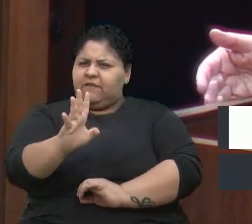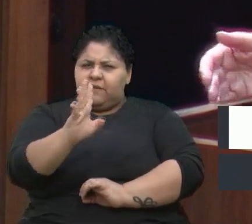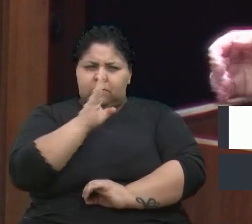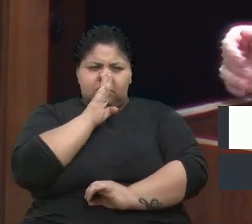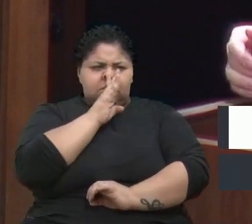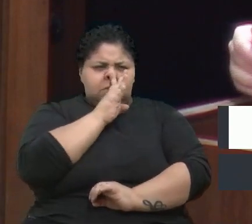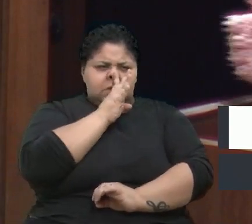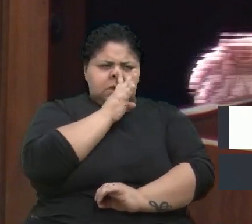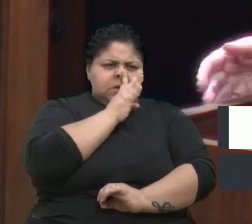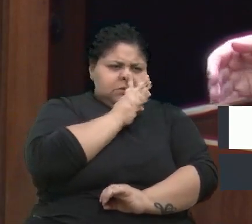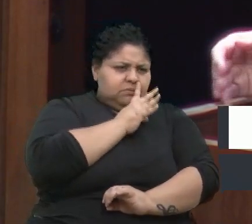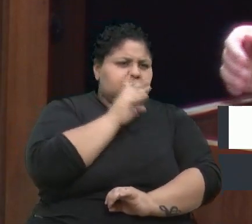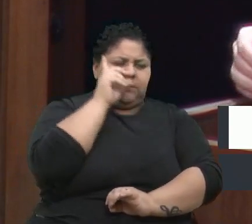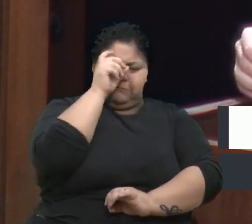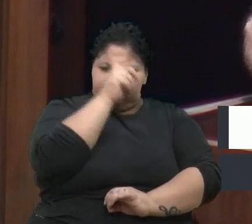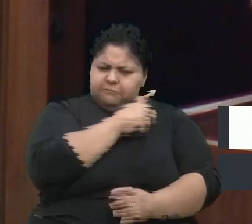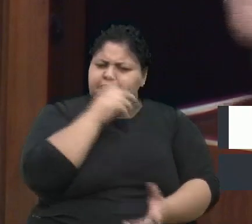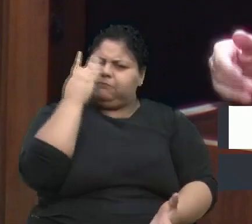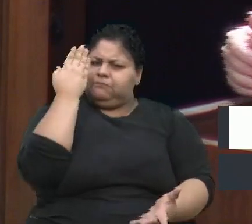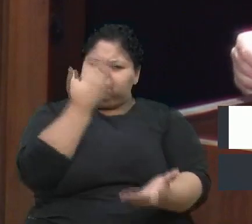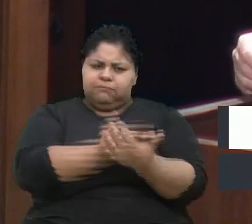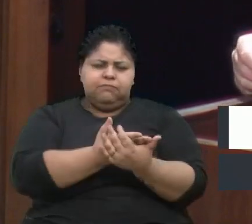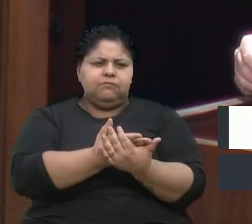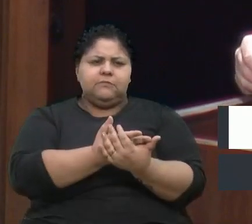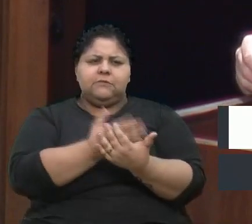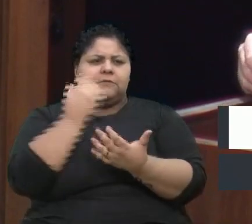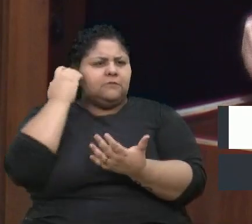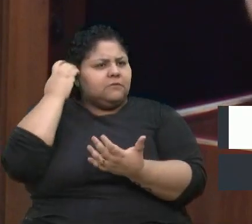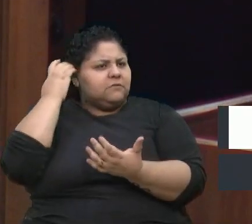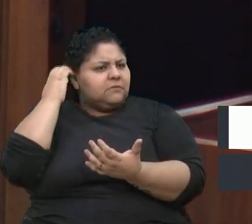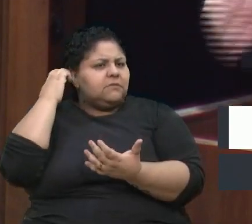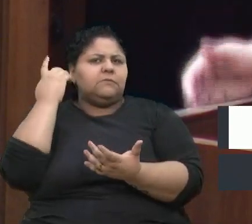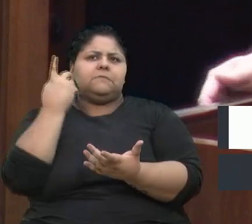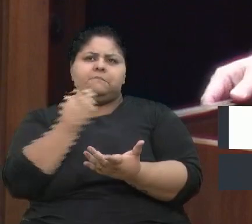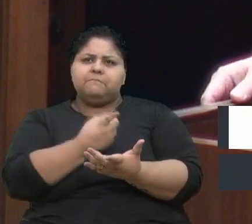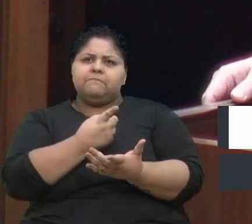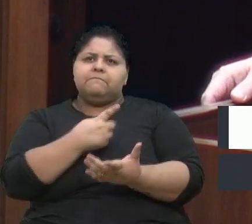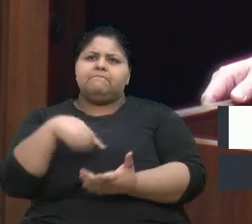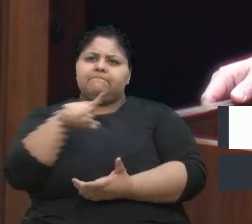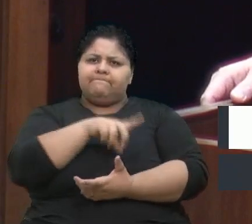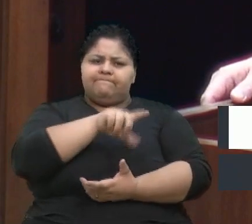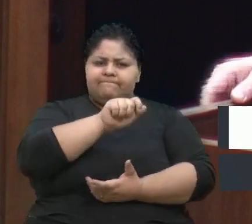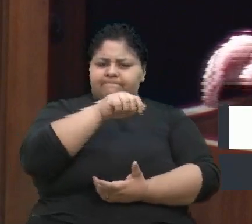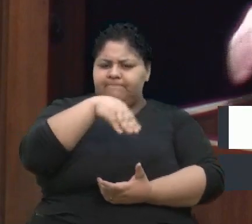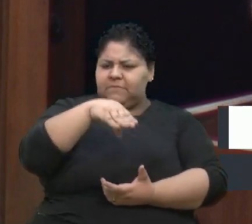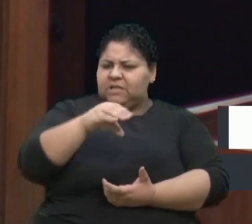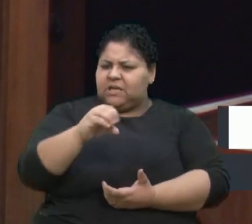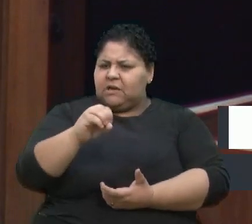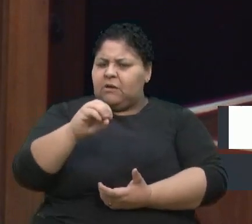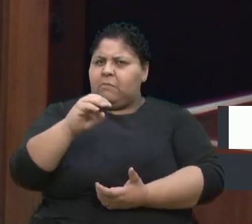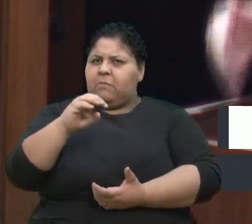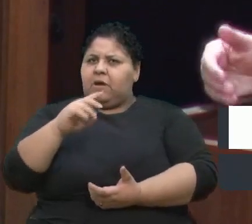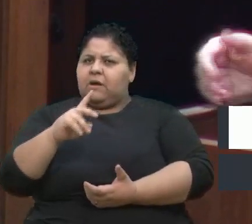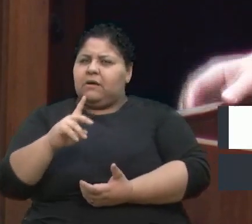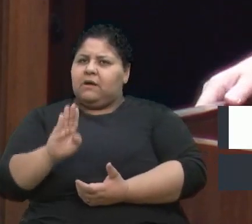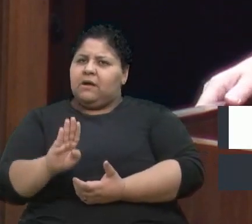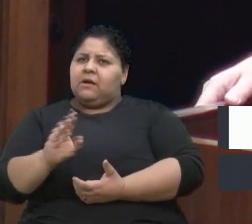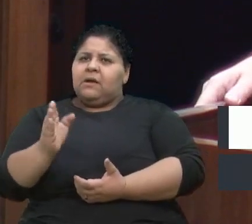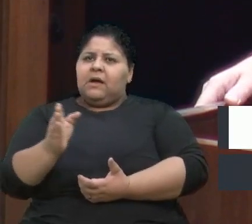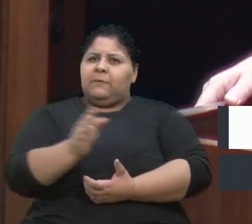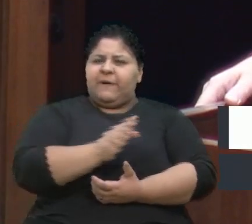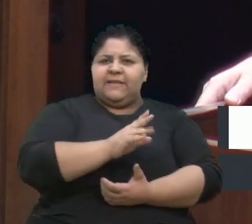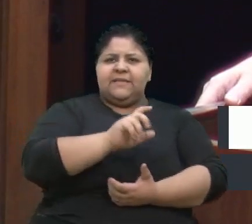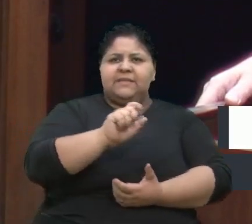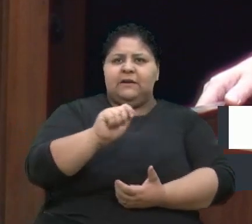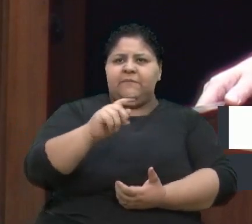sendo atacadas, e não foi só comunidades, a gente viu a UAB, os centros comunitários, as AMOBs, a PAI, as escolas de samba,